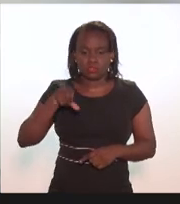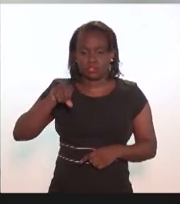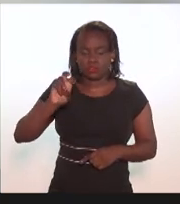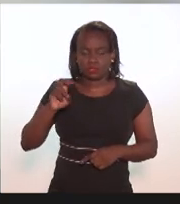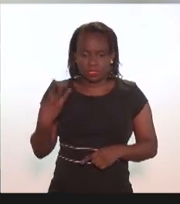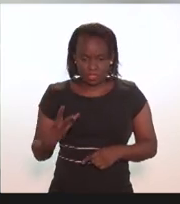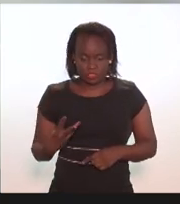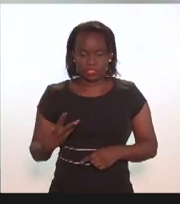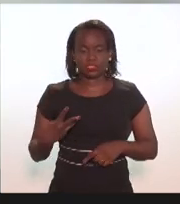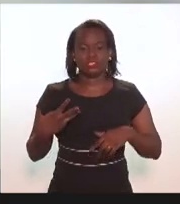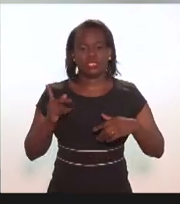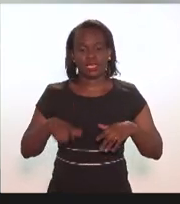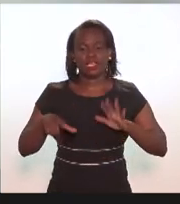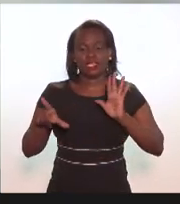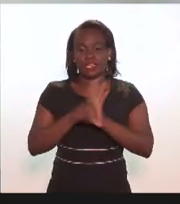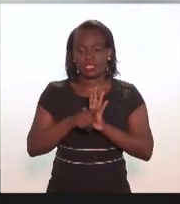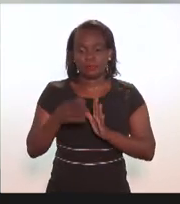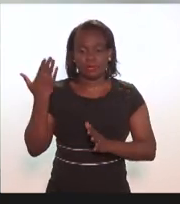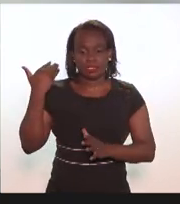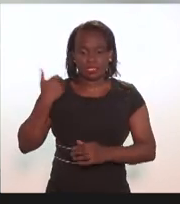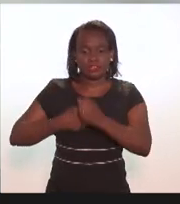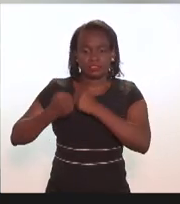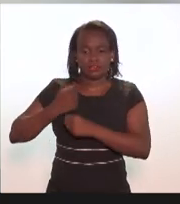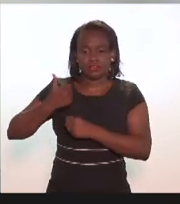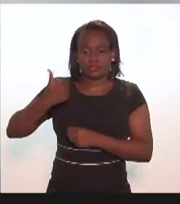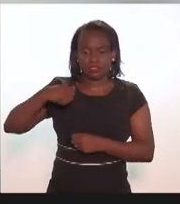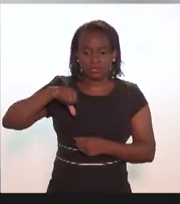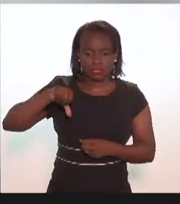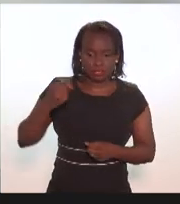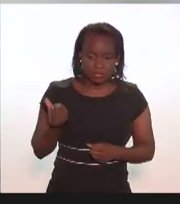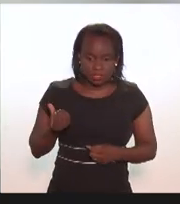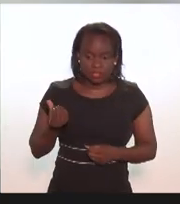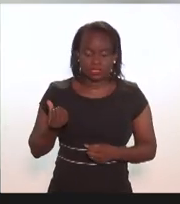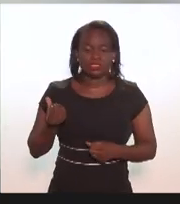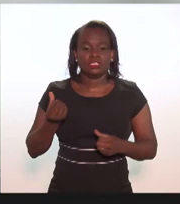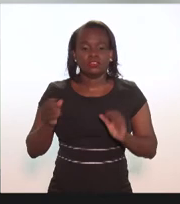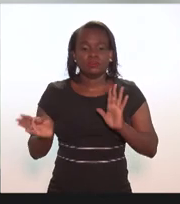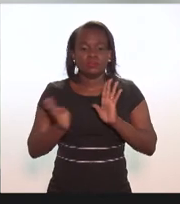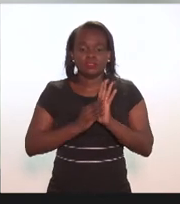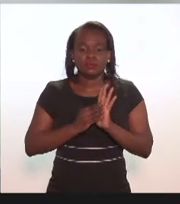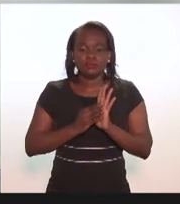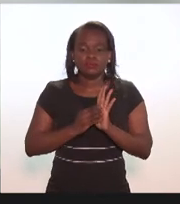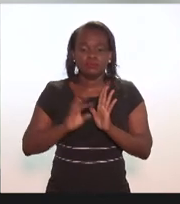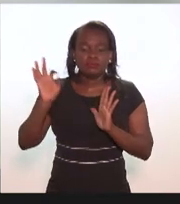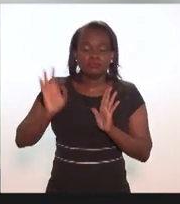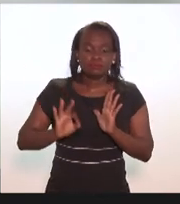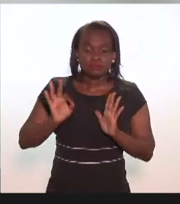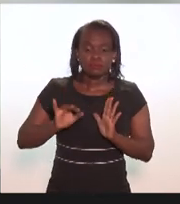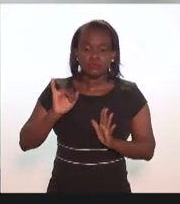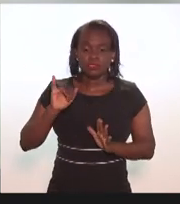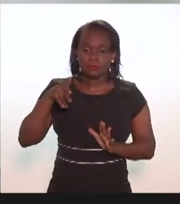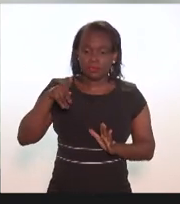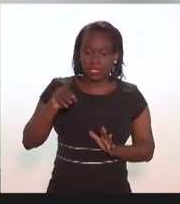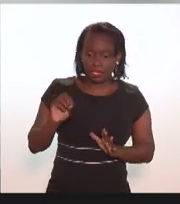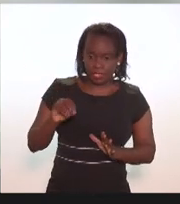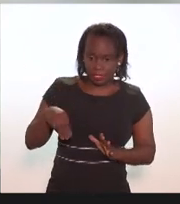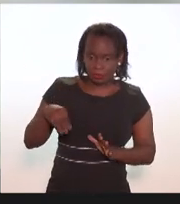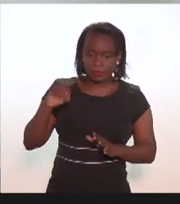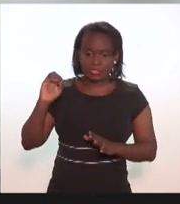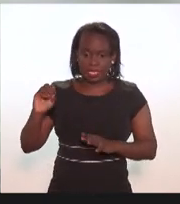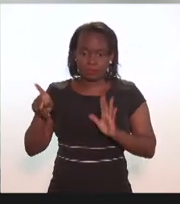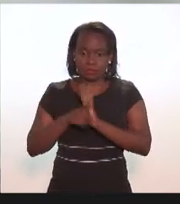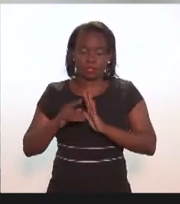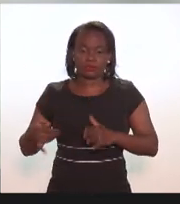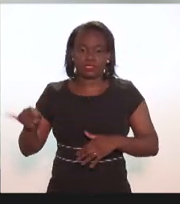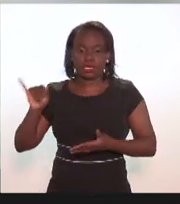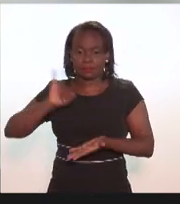401.953, porque essa lei lá de 96 atribuía a alíquota, o IPM zero para o município da